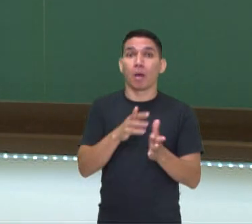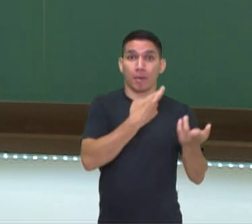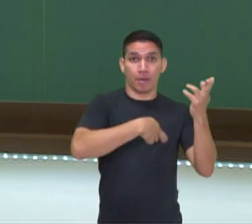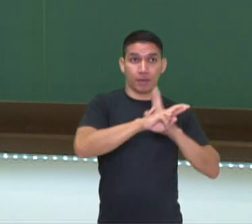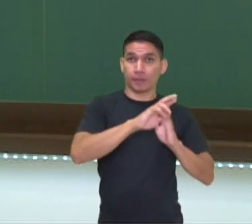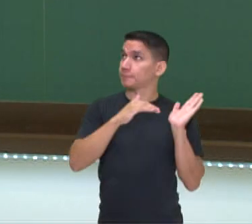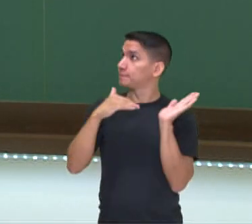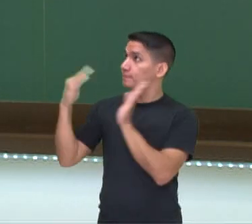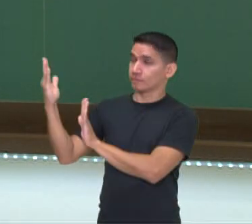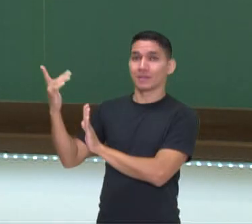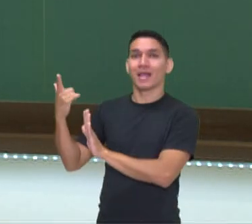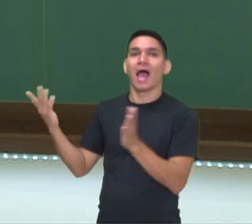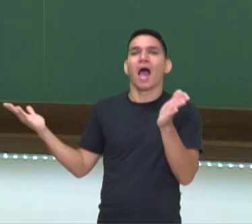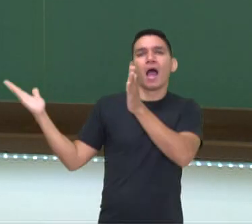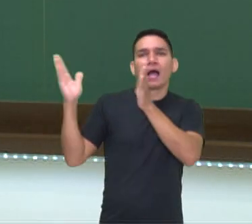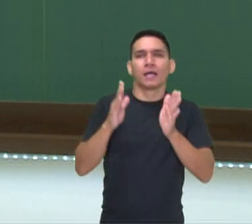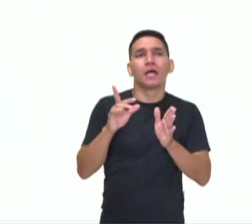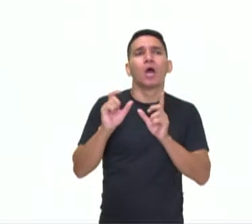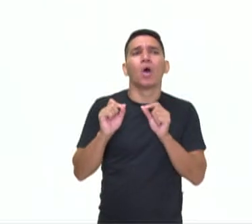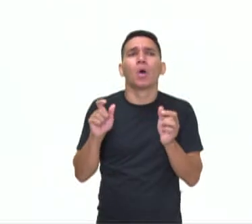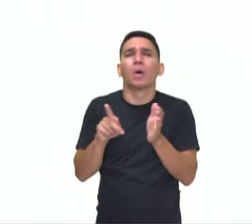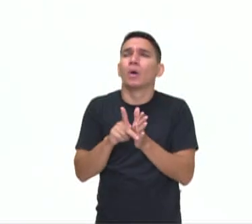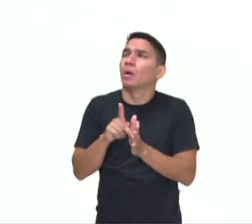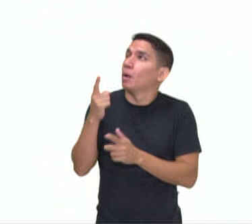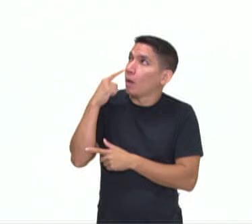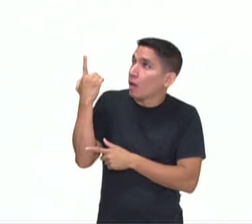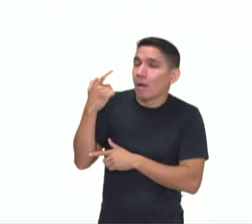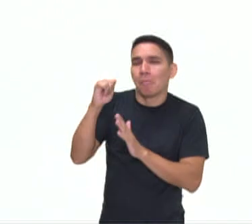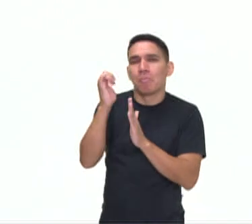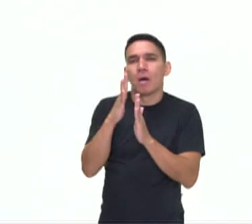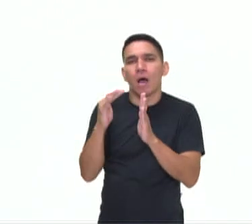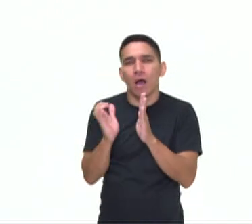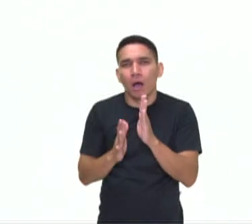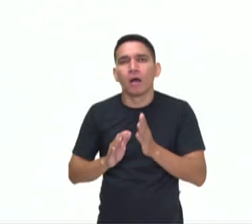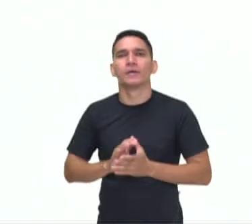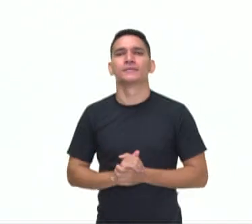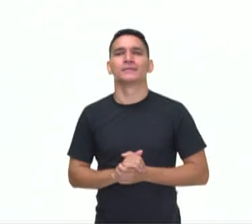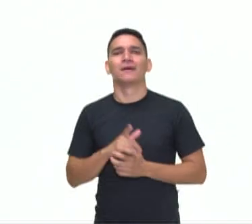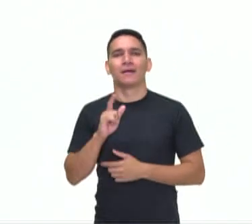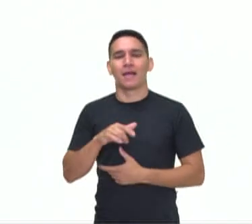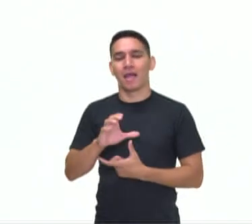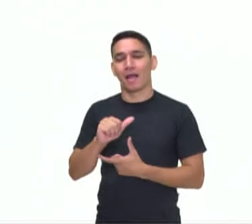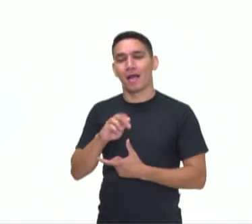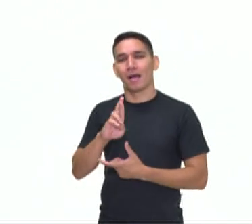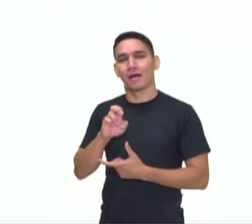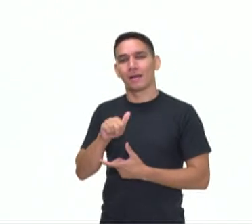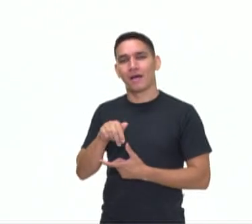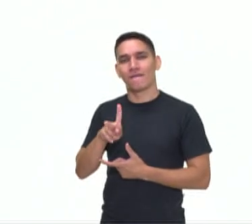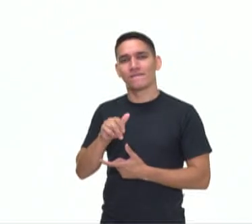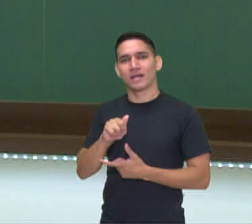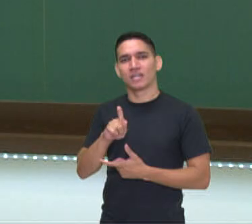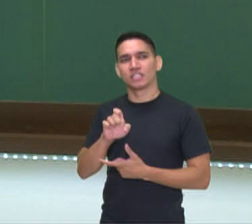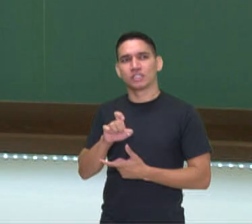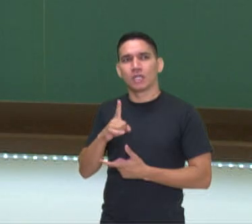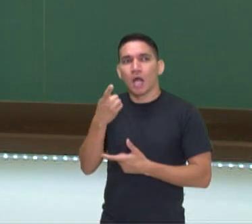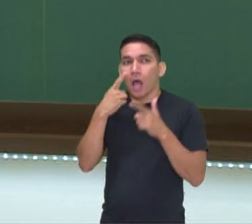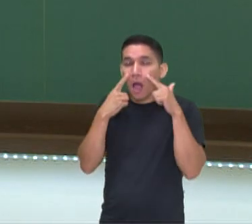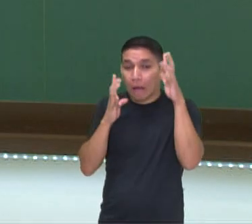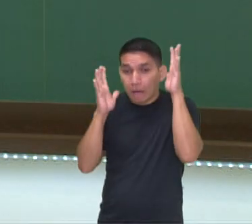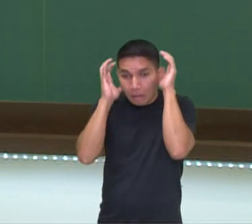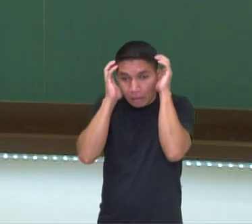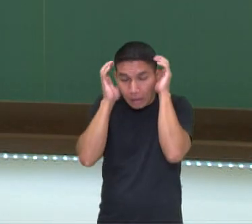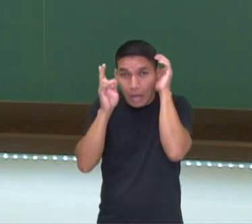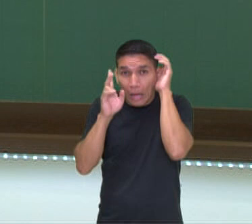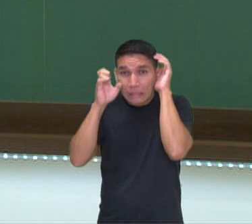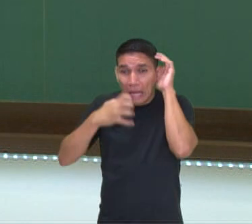Renascimento, né? E aqui da obra do Barroco. É uma obra do Caravaggio. Olha aqui, ó, a senhora desesperada